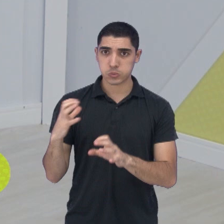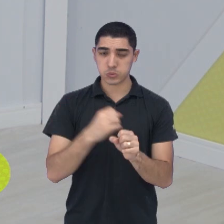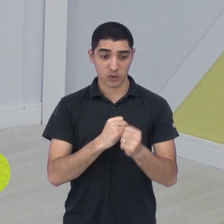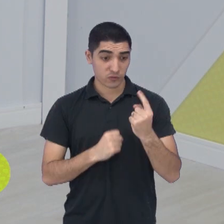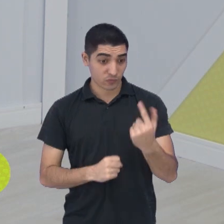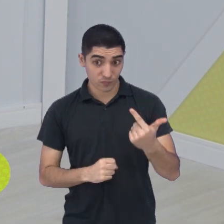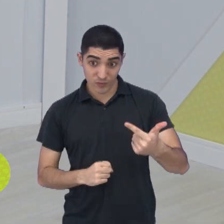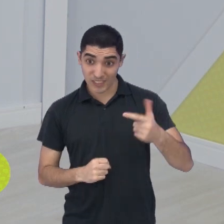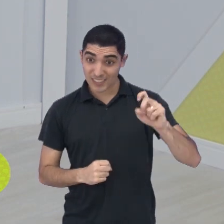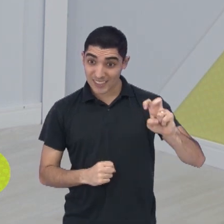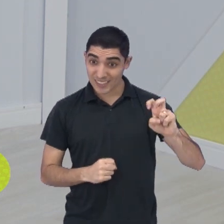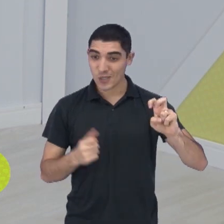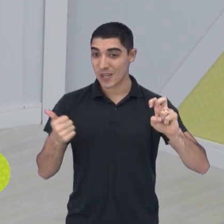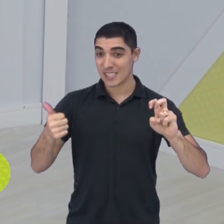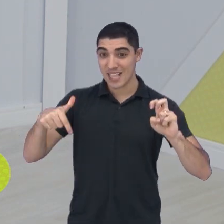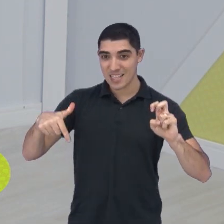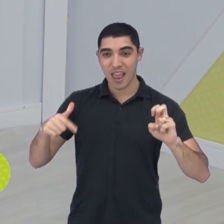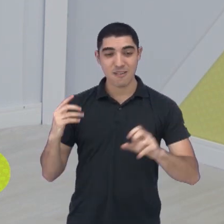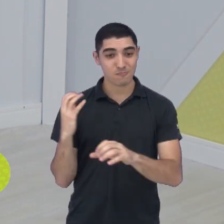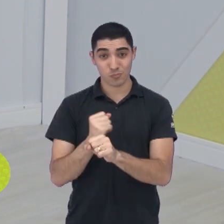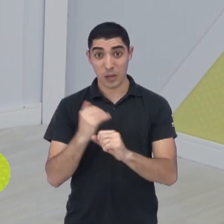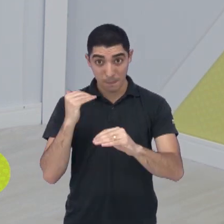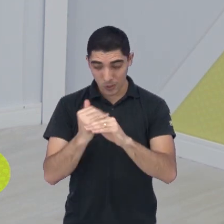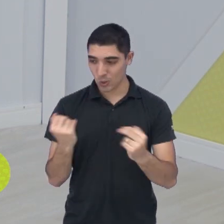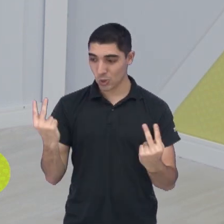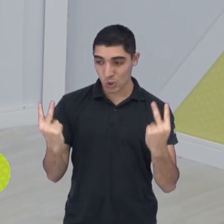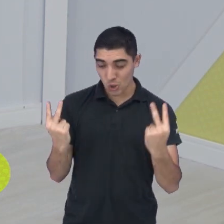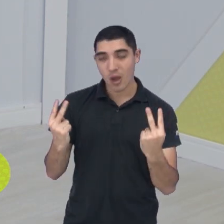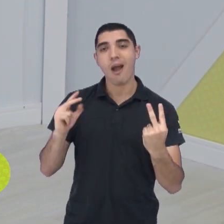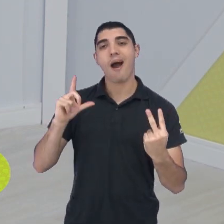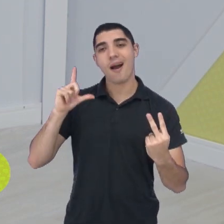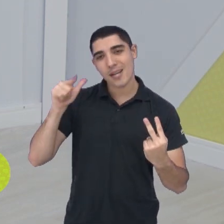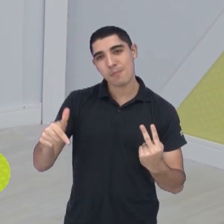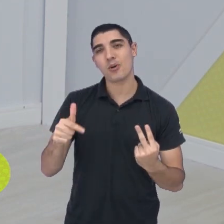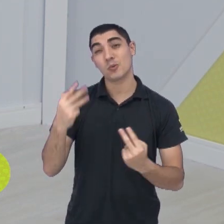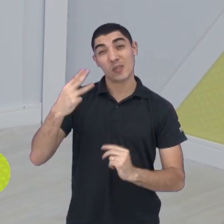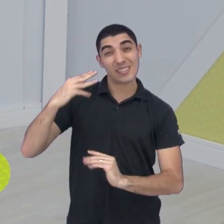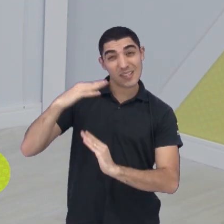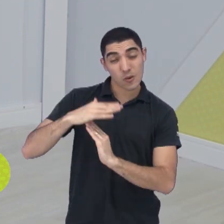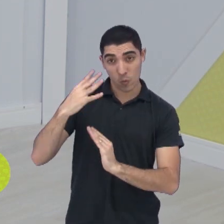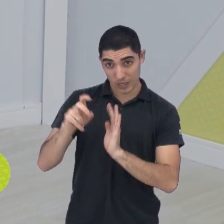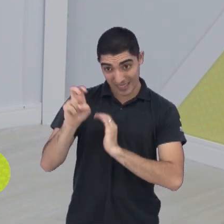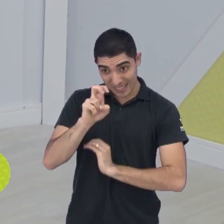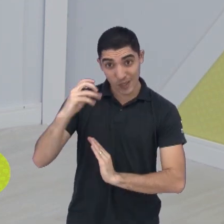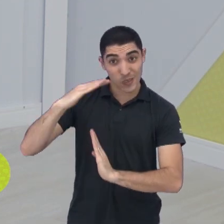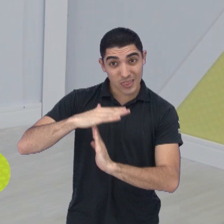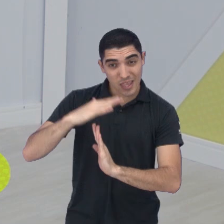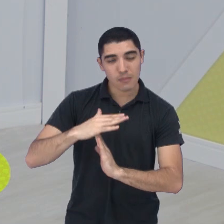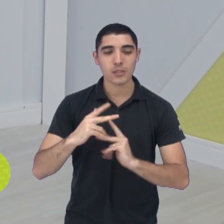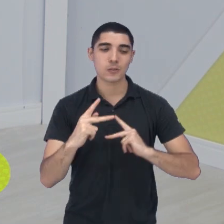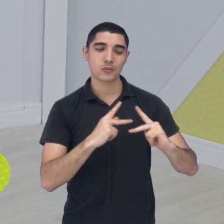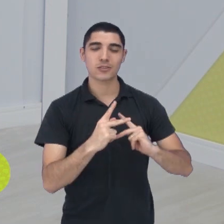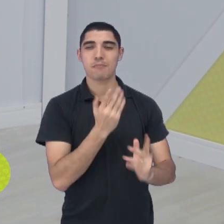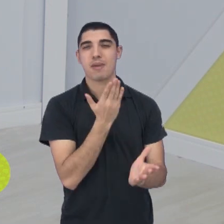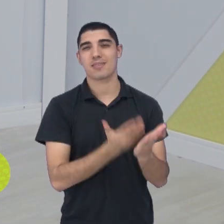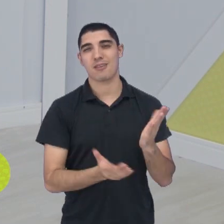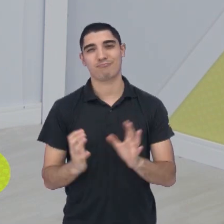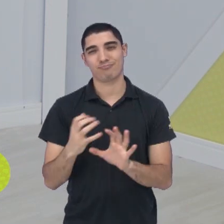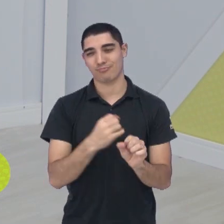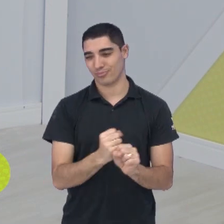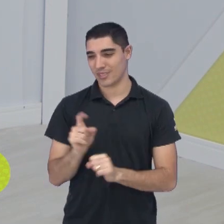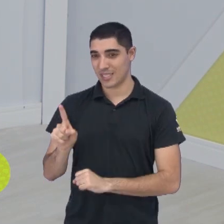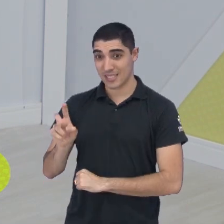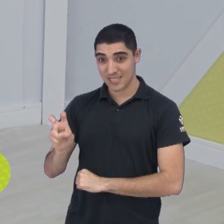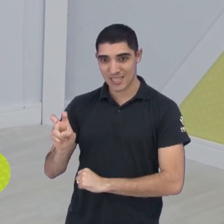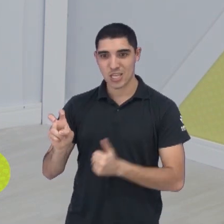e aí no tie-break acabou vencendo a equipe do SESI Bauru, mas poderia ter vencido o São José também. Está de parabéns a equipe do